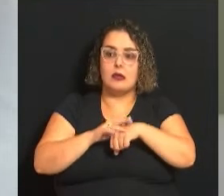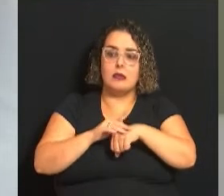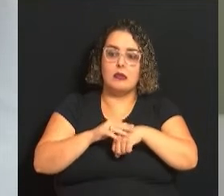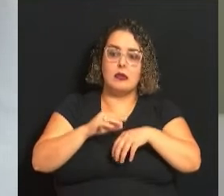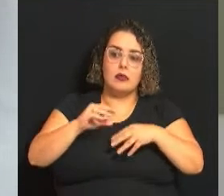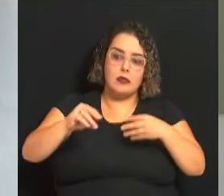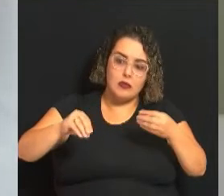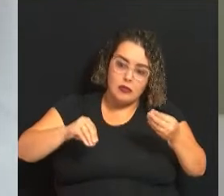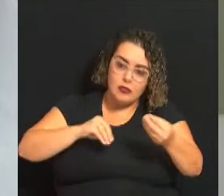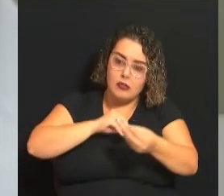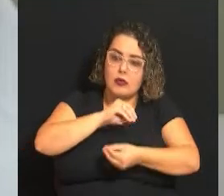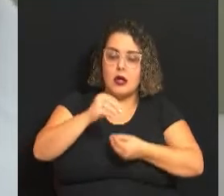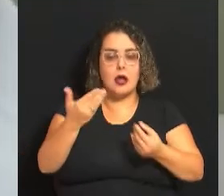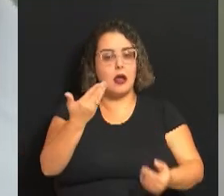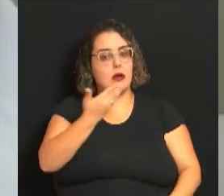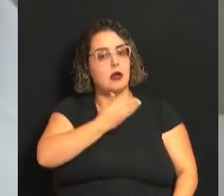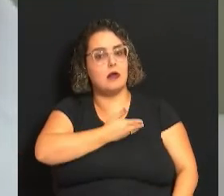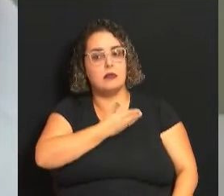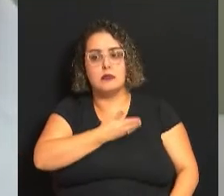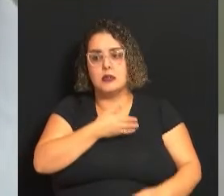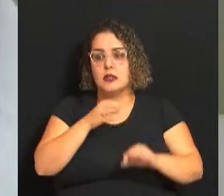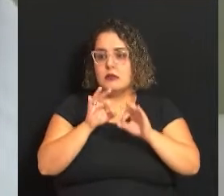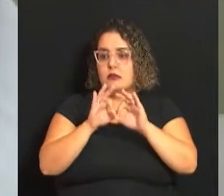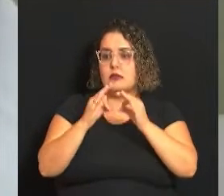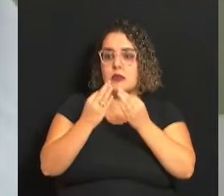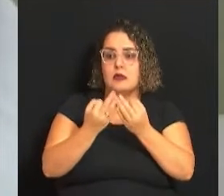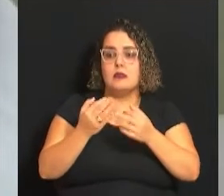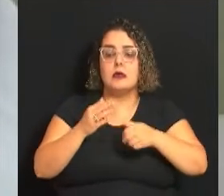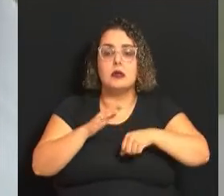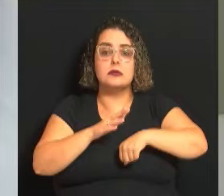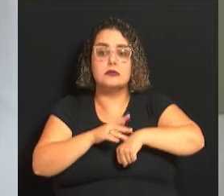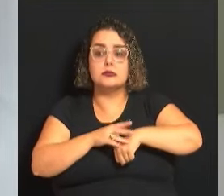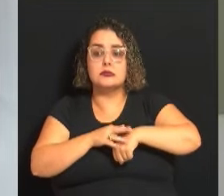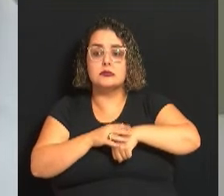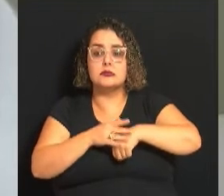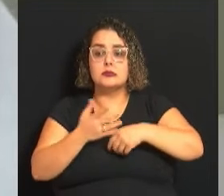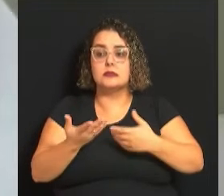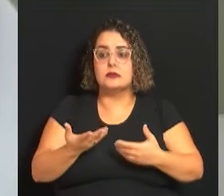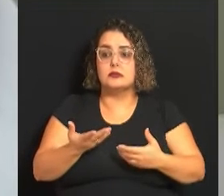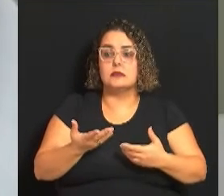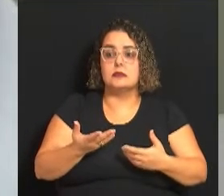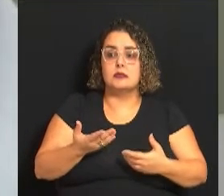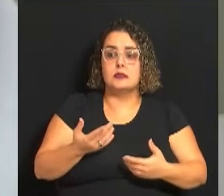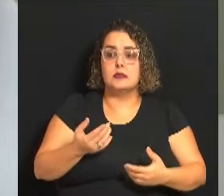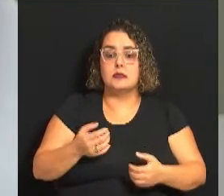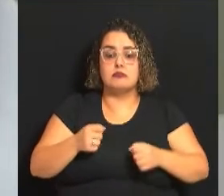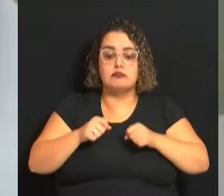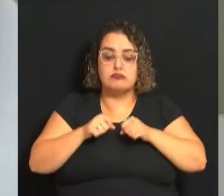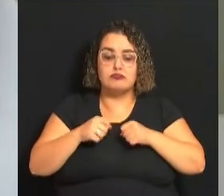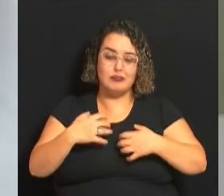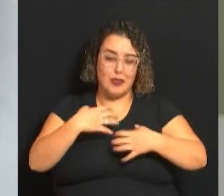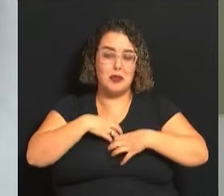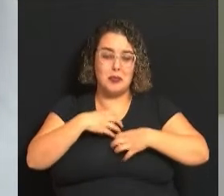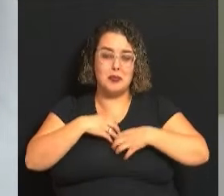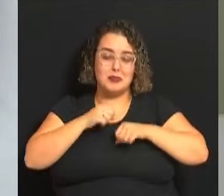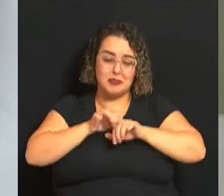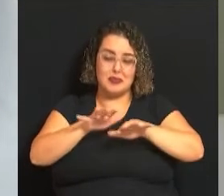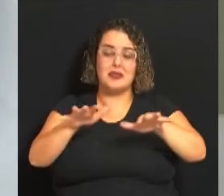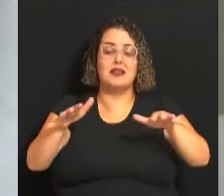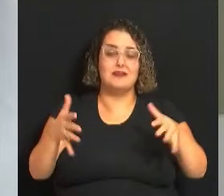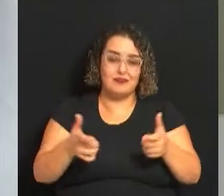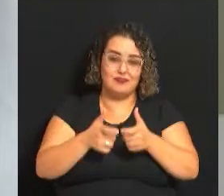os amigos, a família, é uma doença que tem uma estigmatização muito grande e que